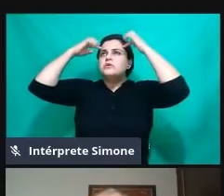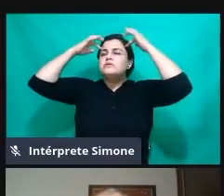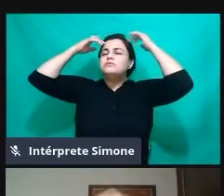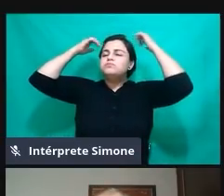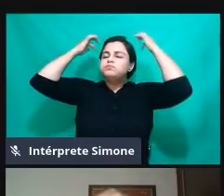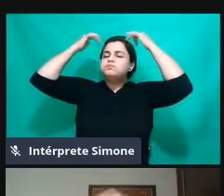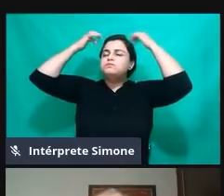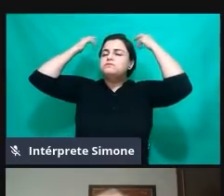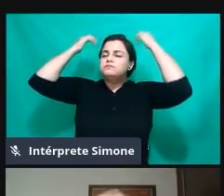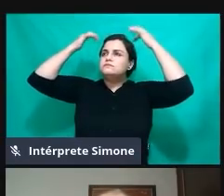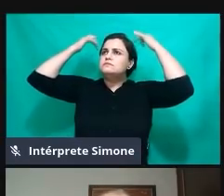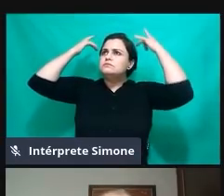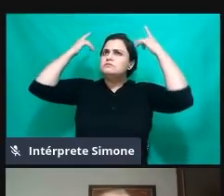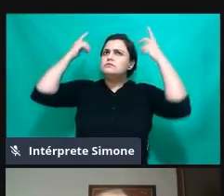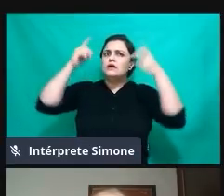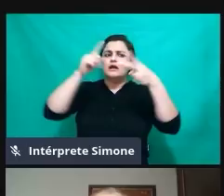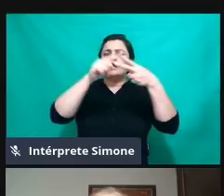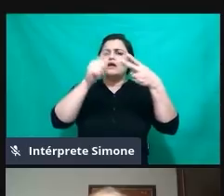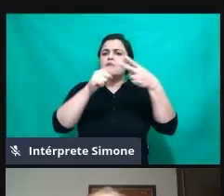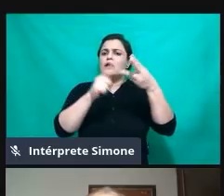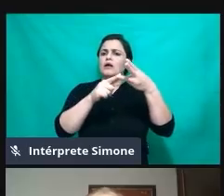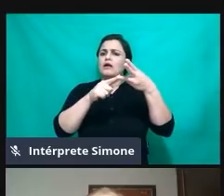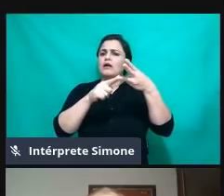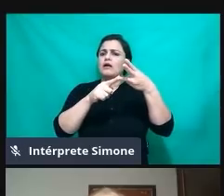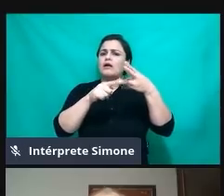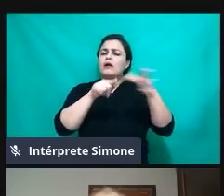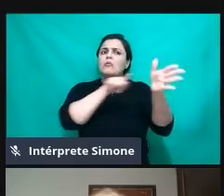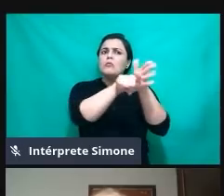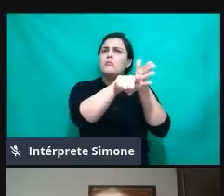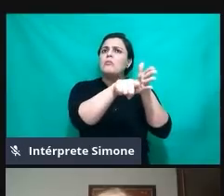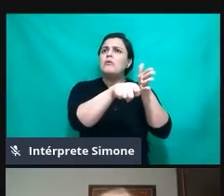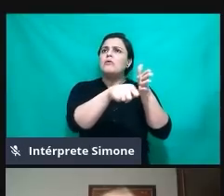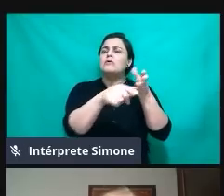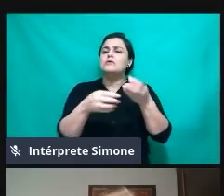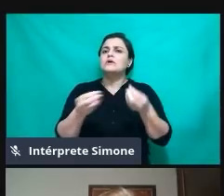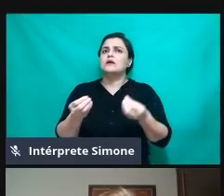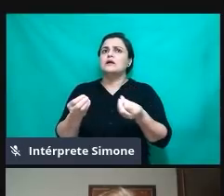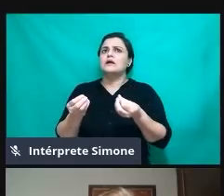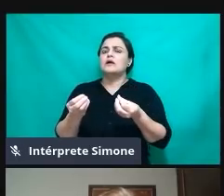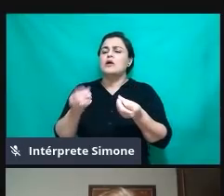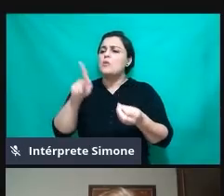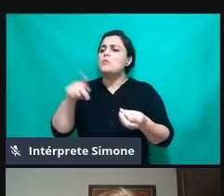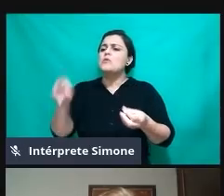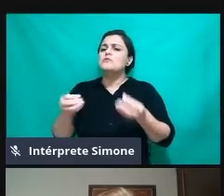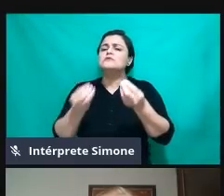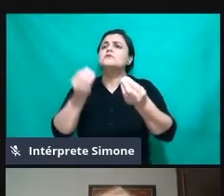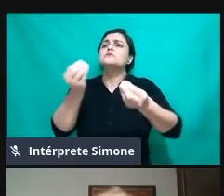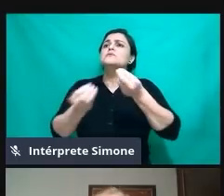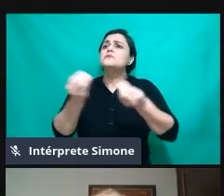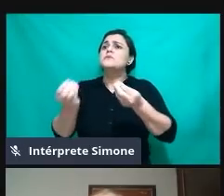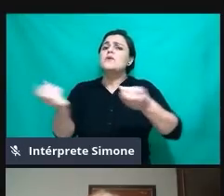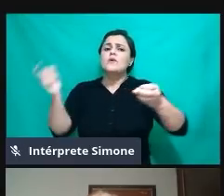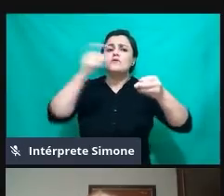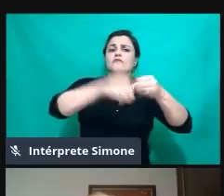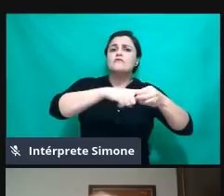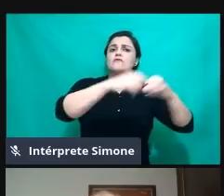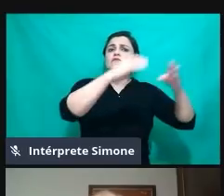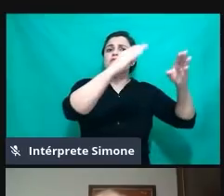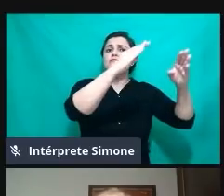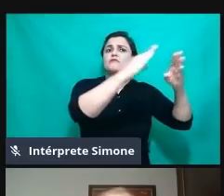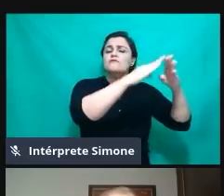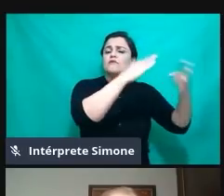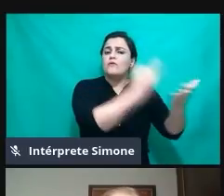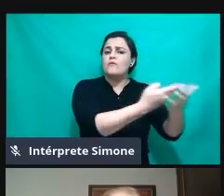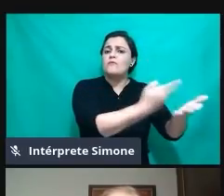perguntas. Como será o posicionamento do professor no retorno às aulas? Como vou